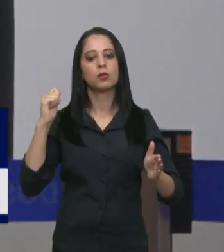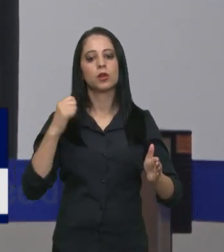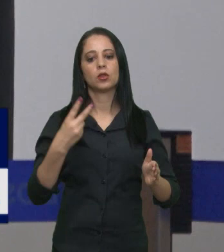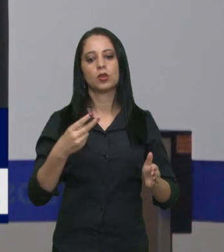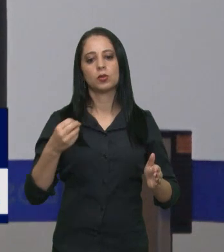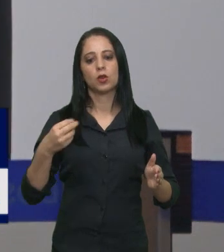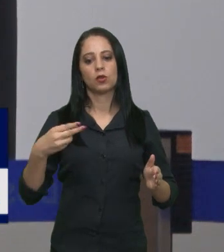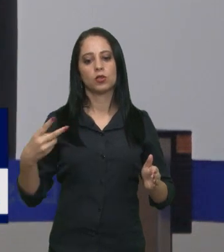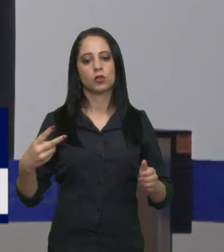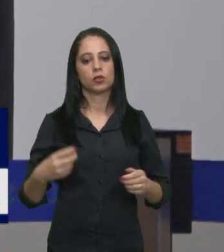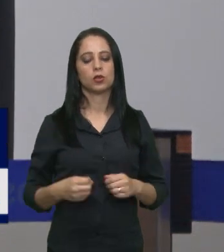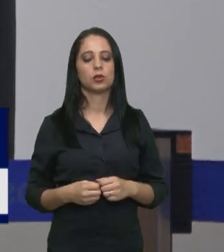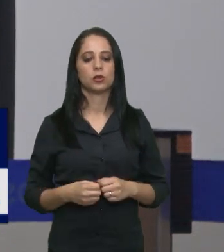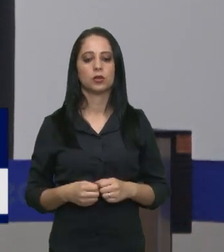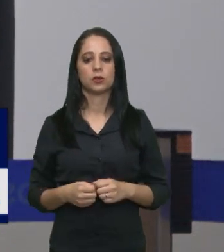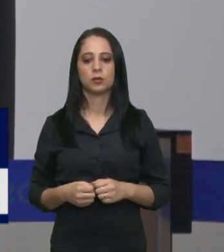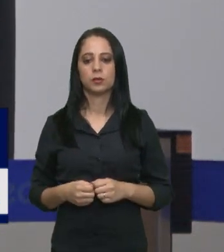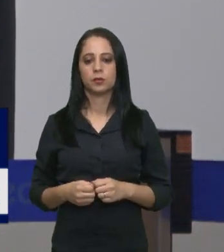27/4/2022.